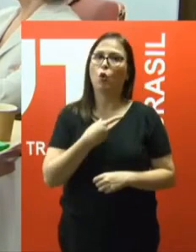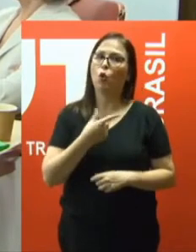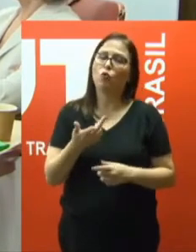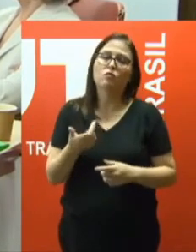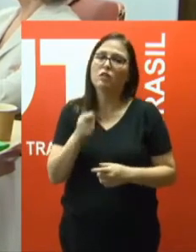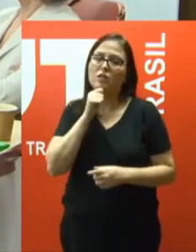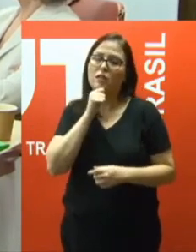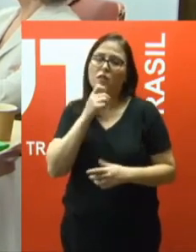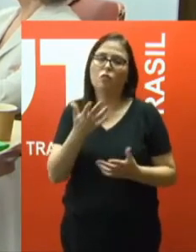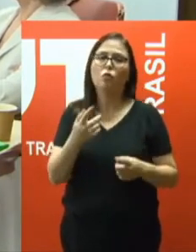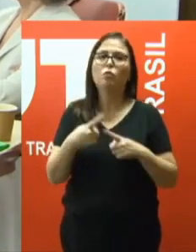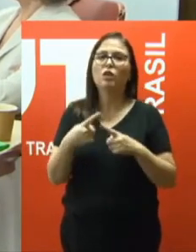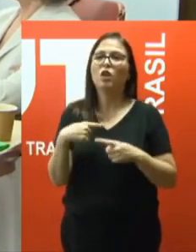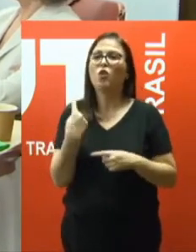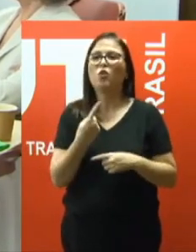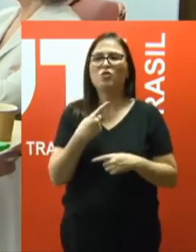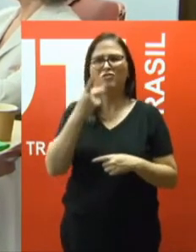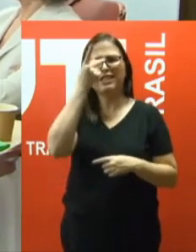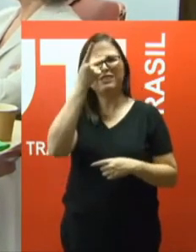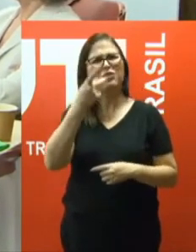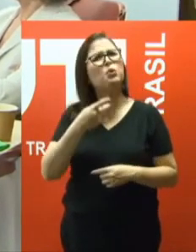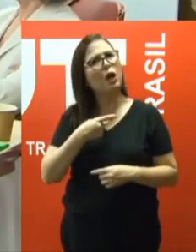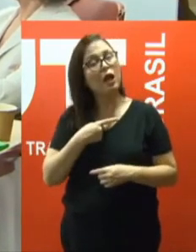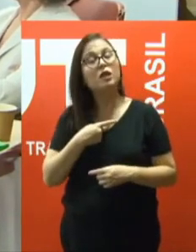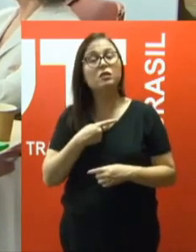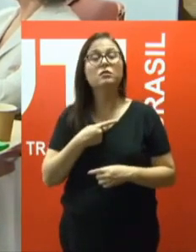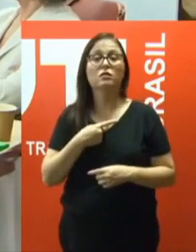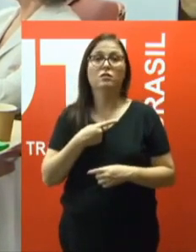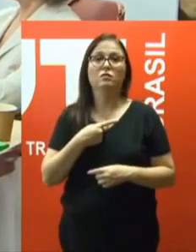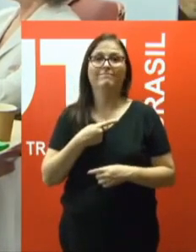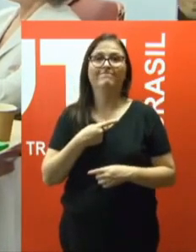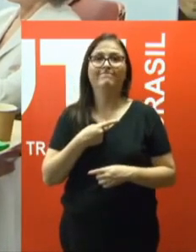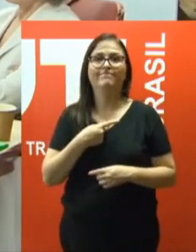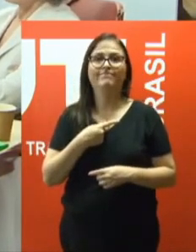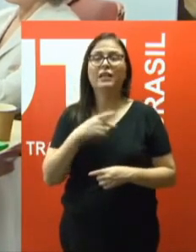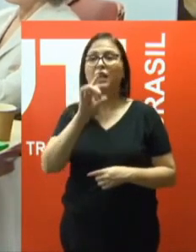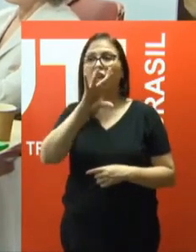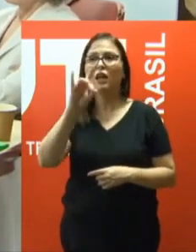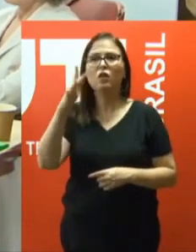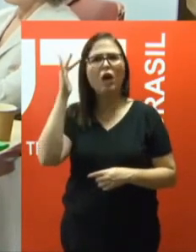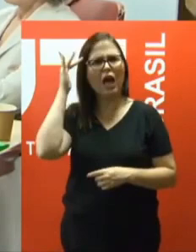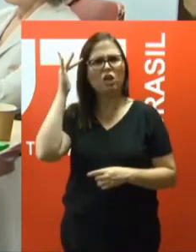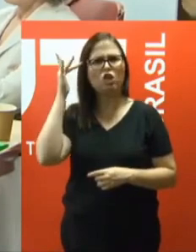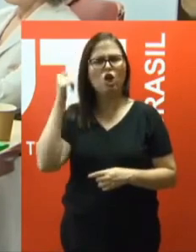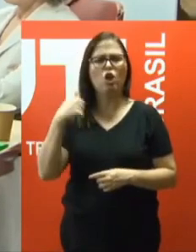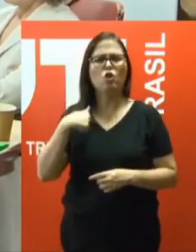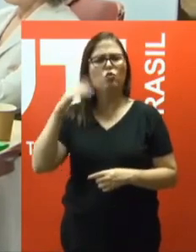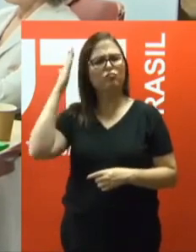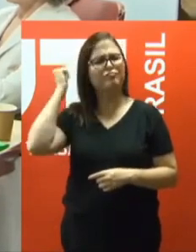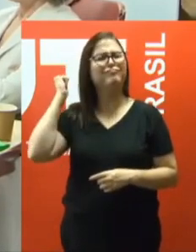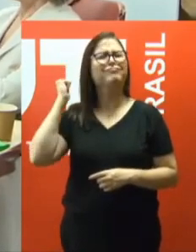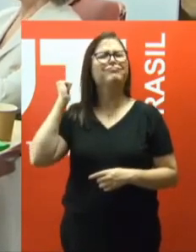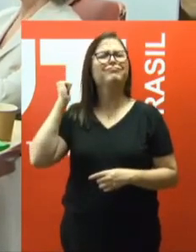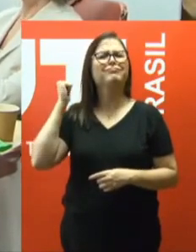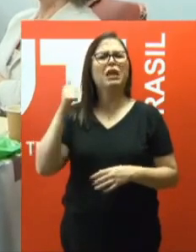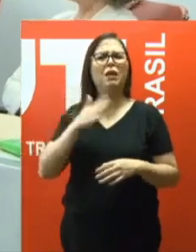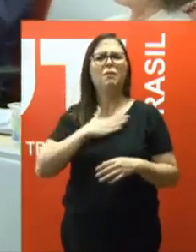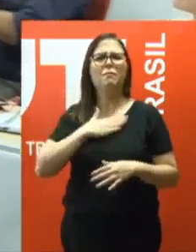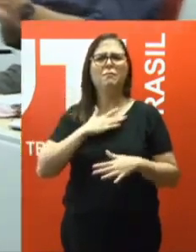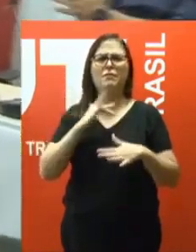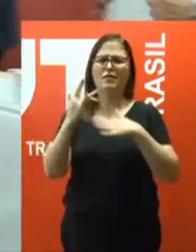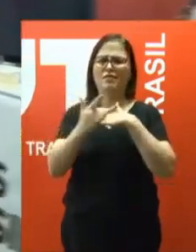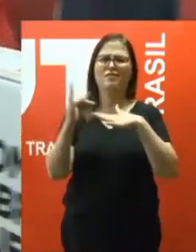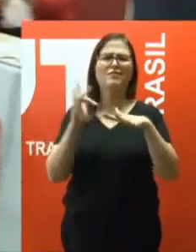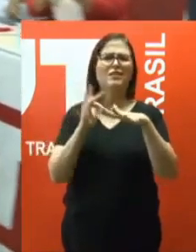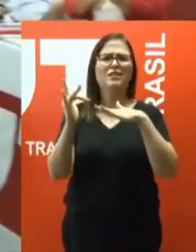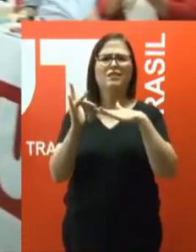Porque nós ainda somos muito individualistas. Sabe, nós somos. Cada um acha que é o dono da verdade, cada um faz a sua rede, cada um faz a